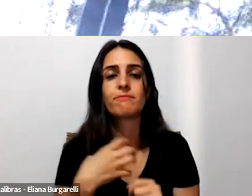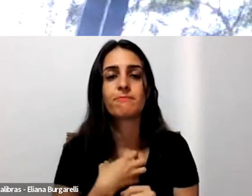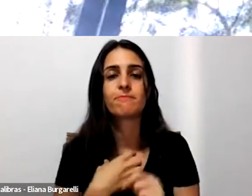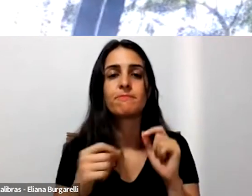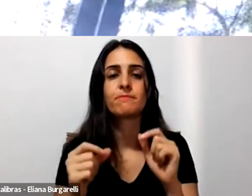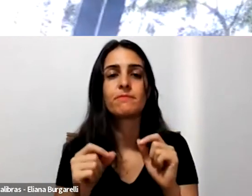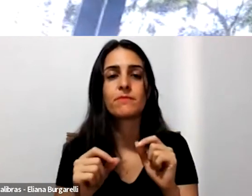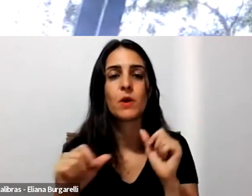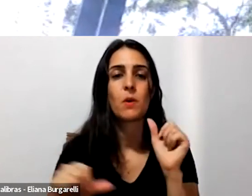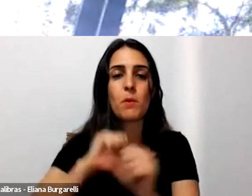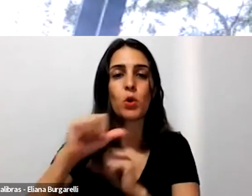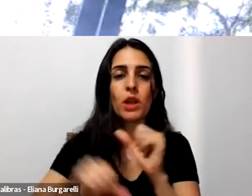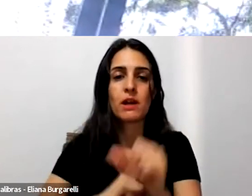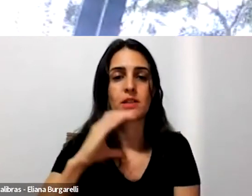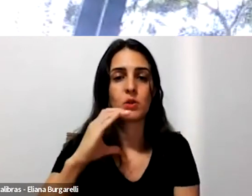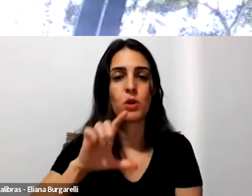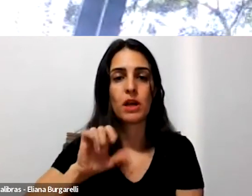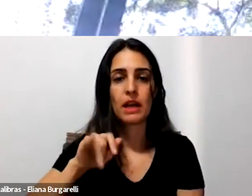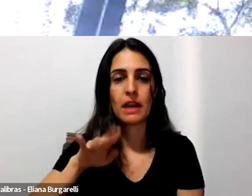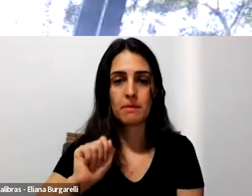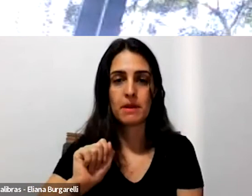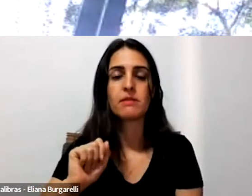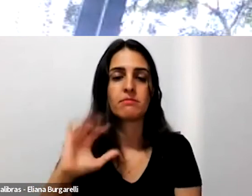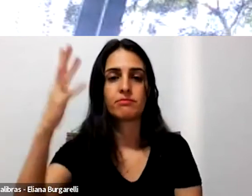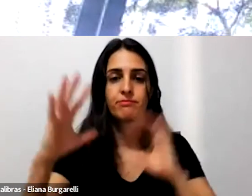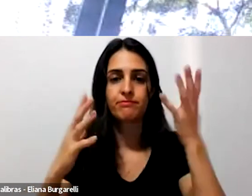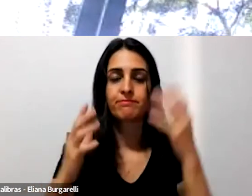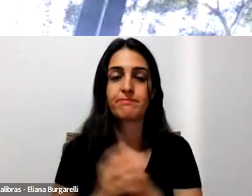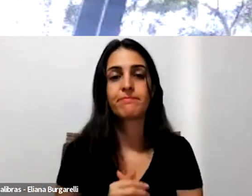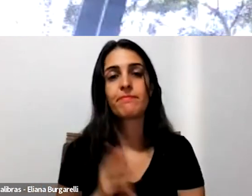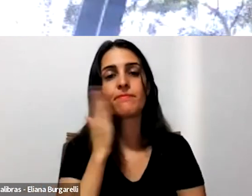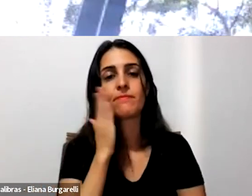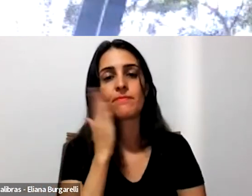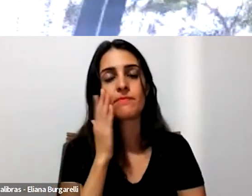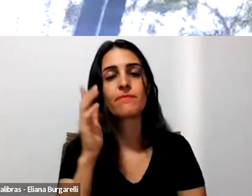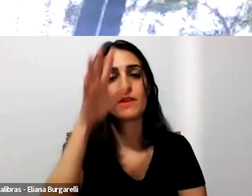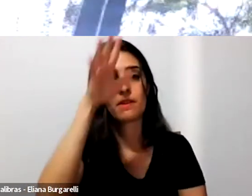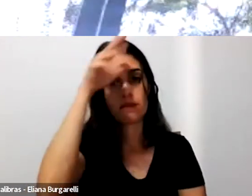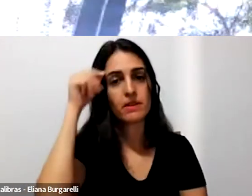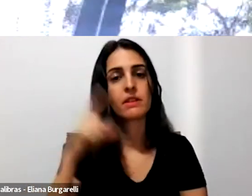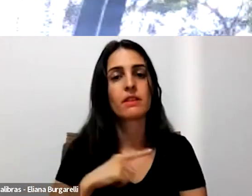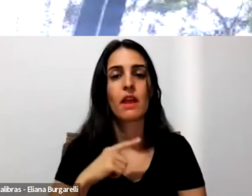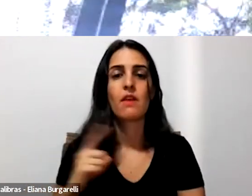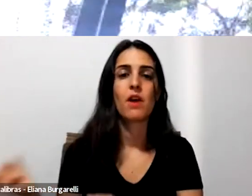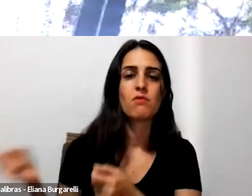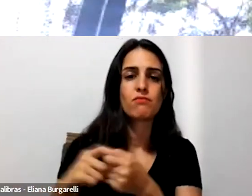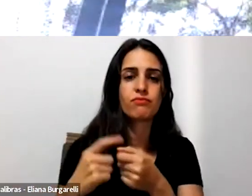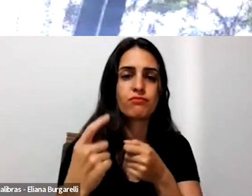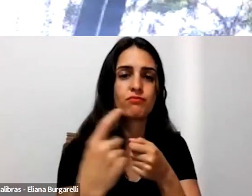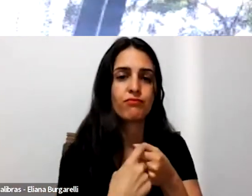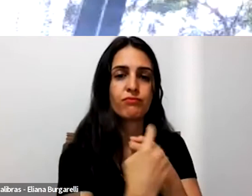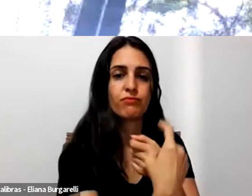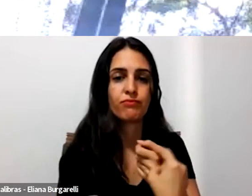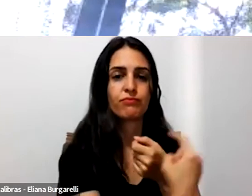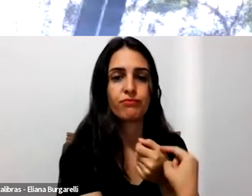que, assim, vejo cada vez mais a sociedade civil latino-americana se unindo para ter uma voz comum